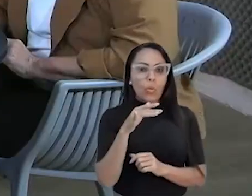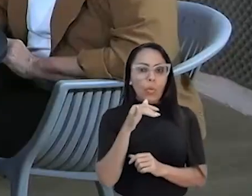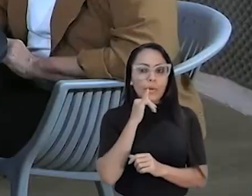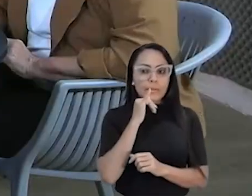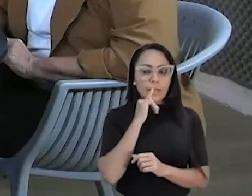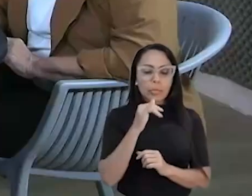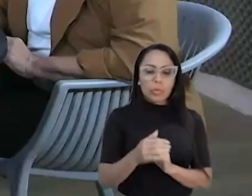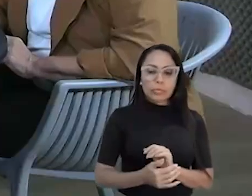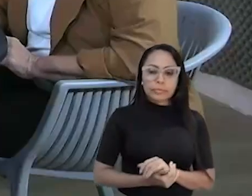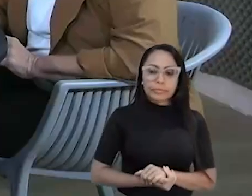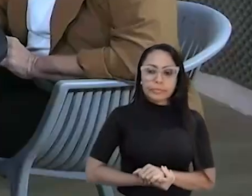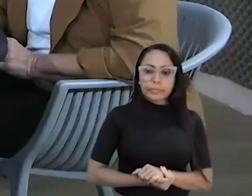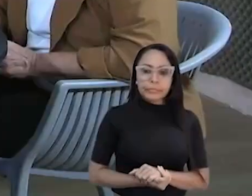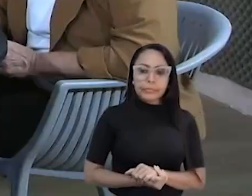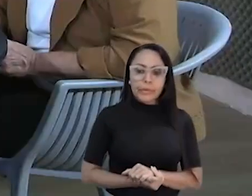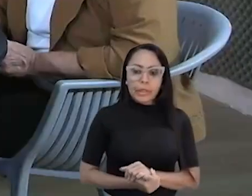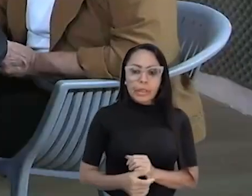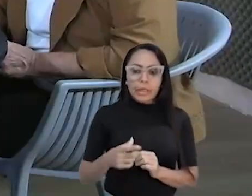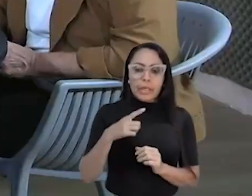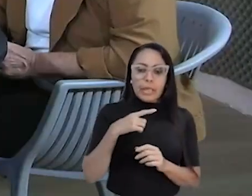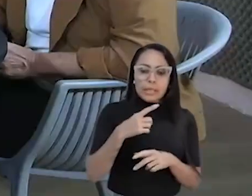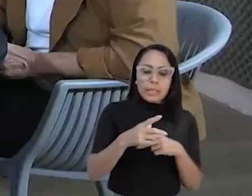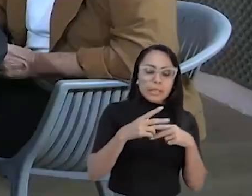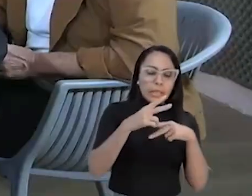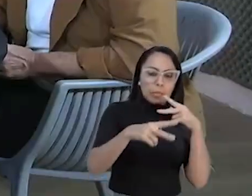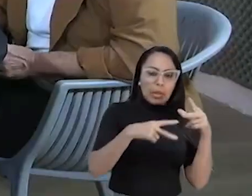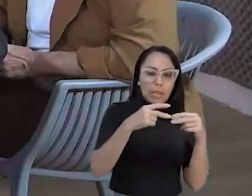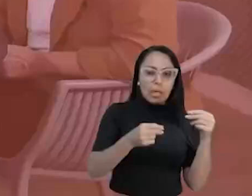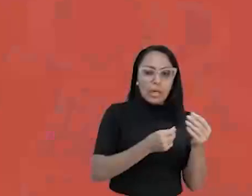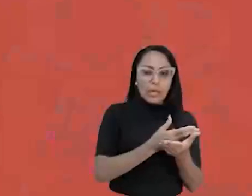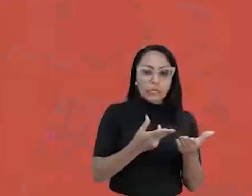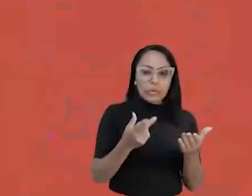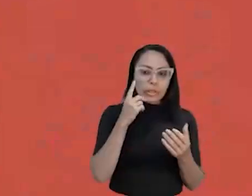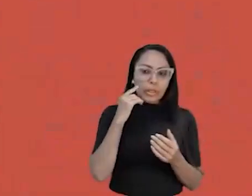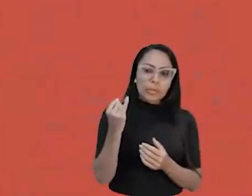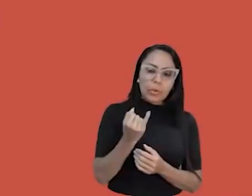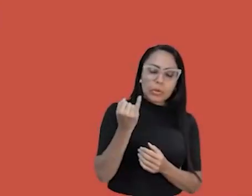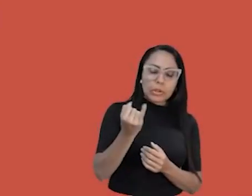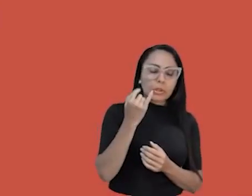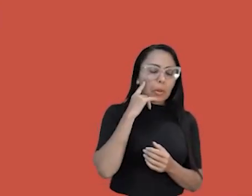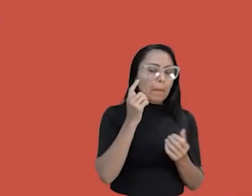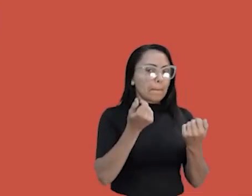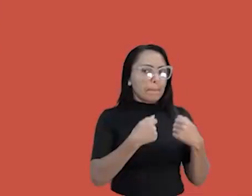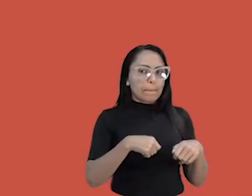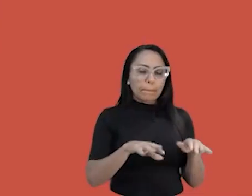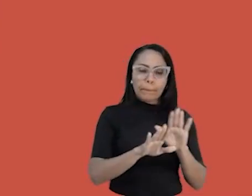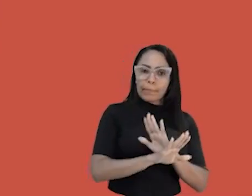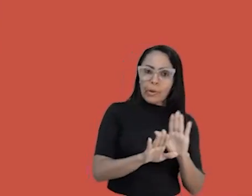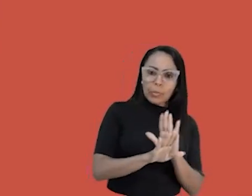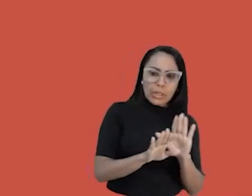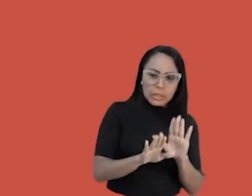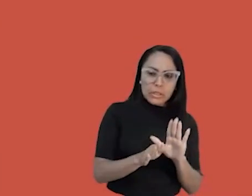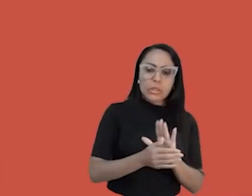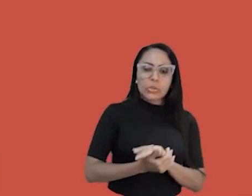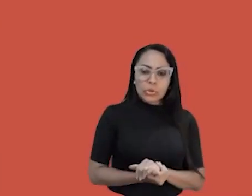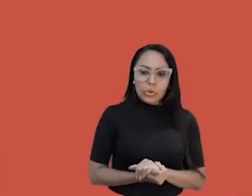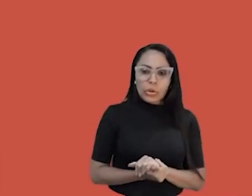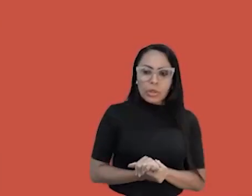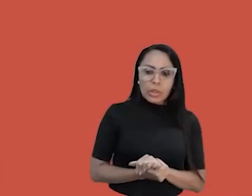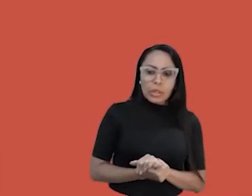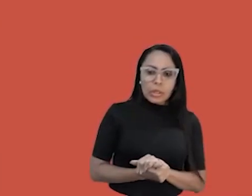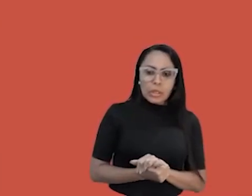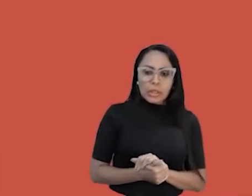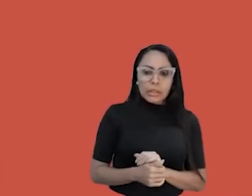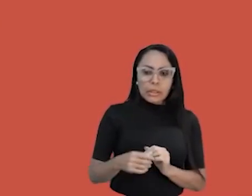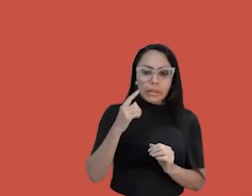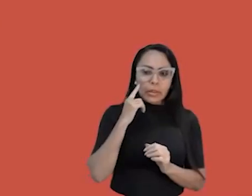tela, justamente a gente tem uma embalagem, tem um tecido, e olha que interessante, eu não preciso necessariamente que aquela